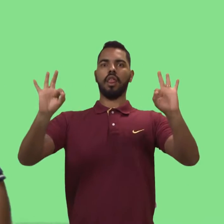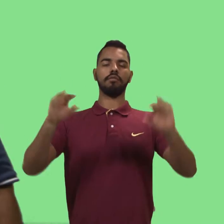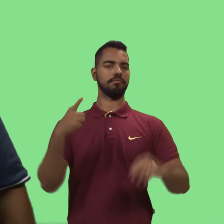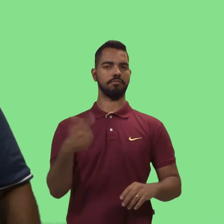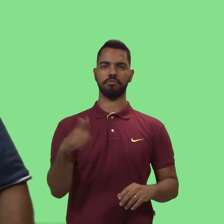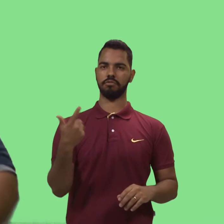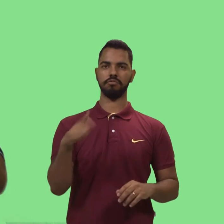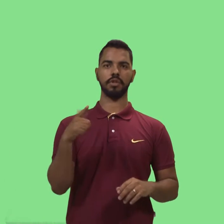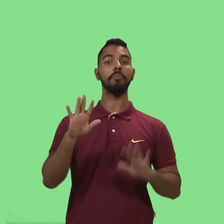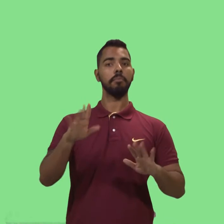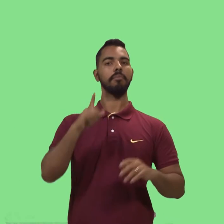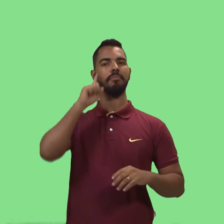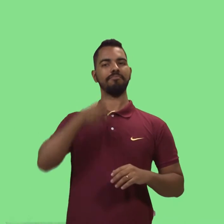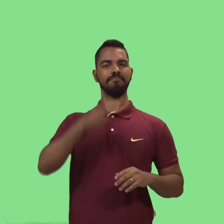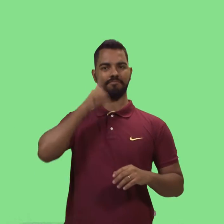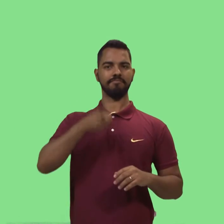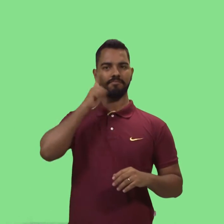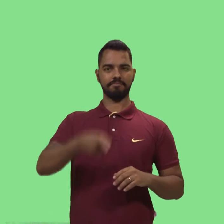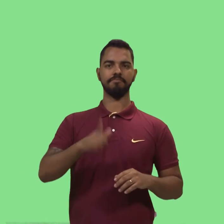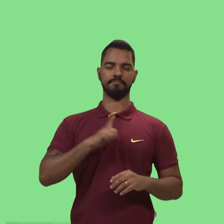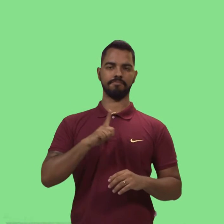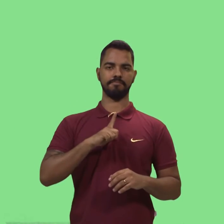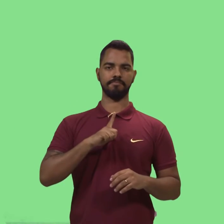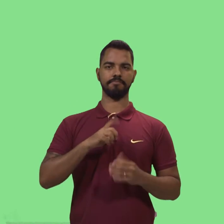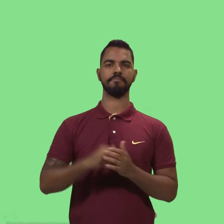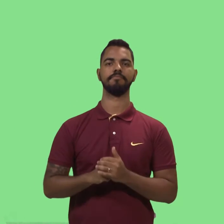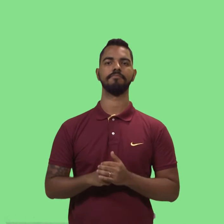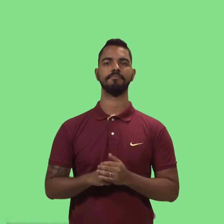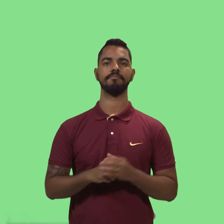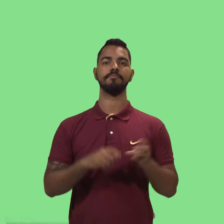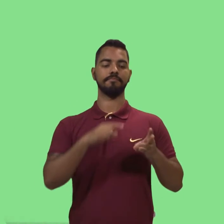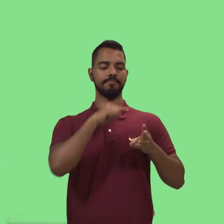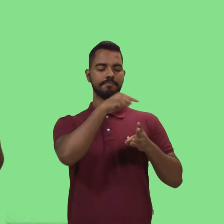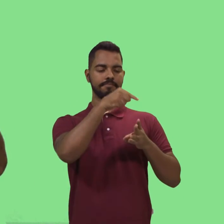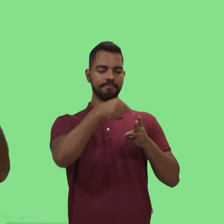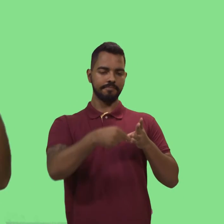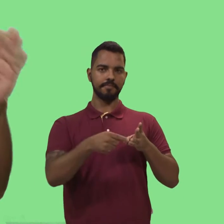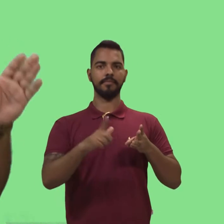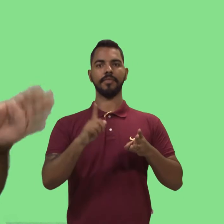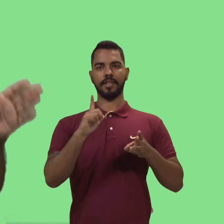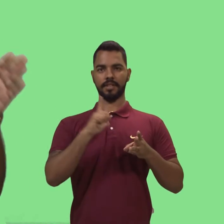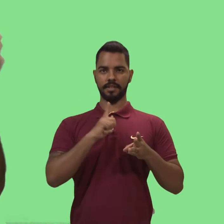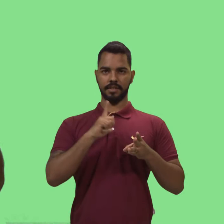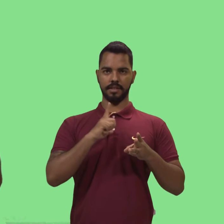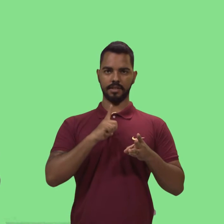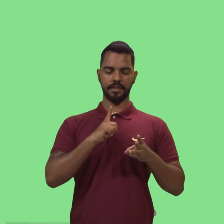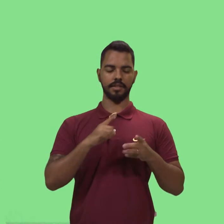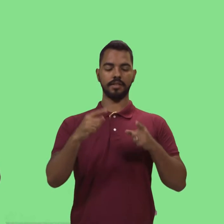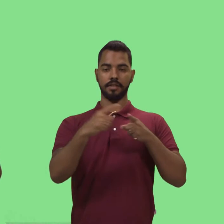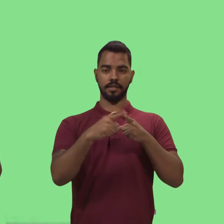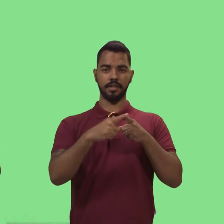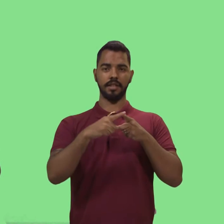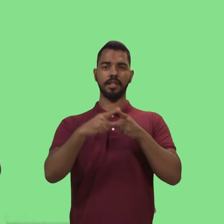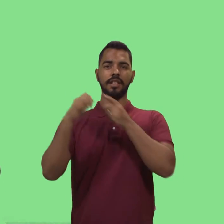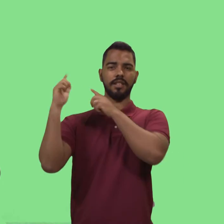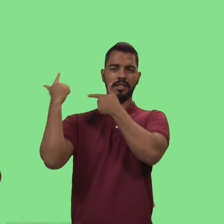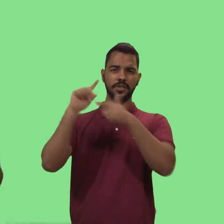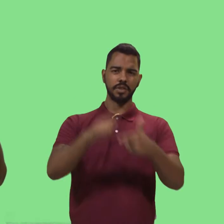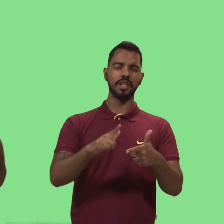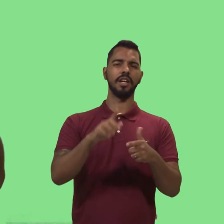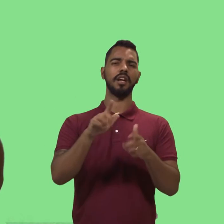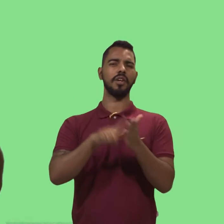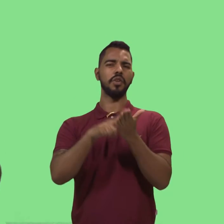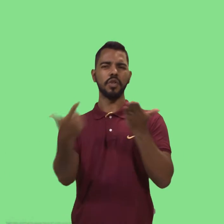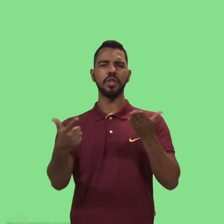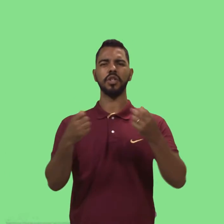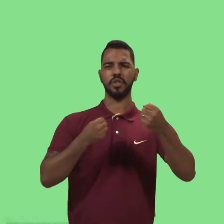avisos são divididos em três tipos distintos. O tradicional, de caráter geral e feito através da